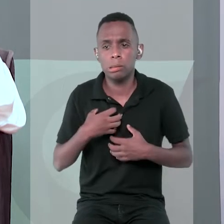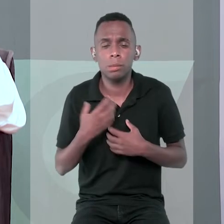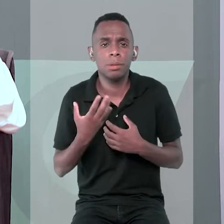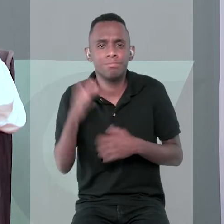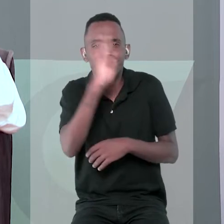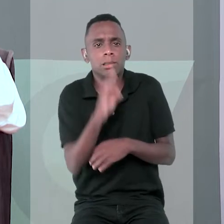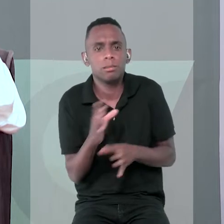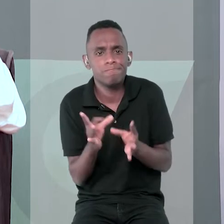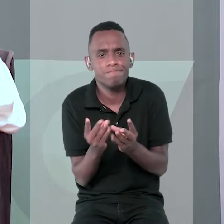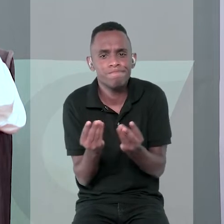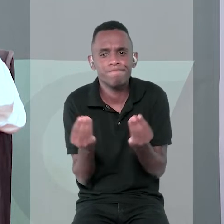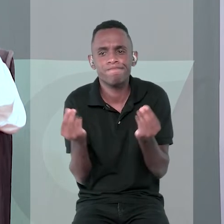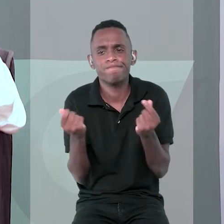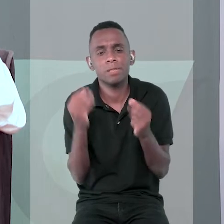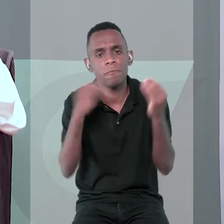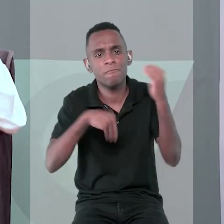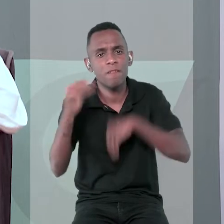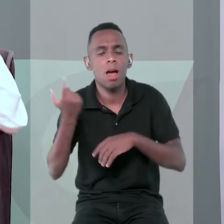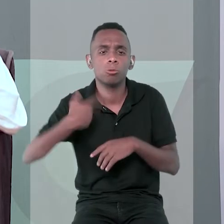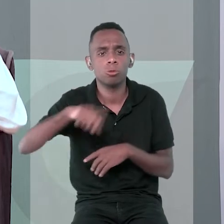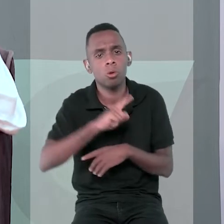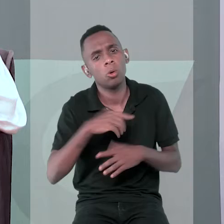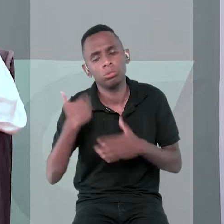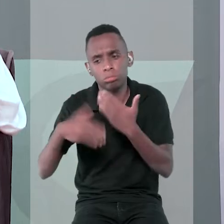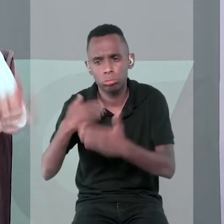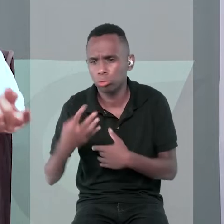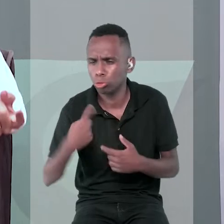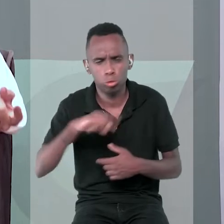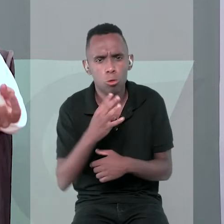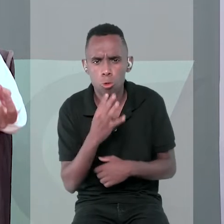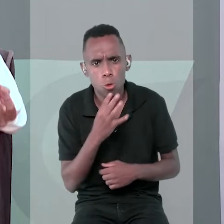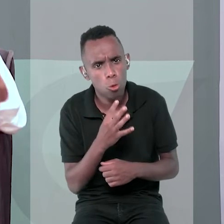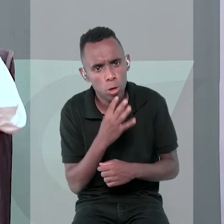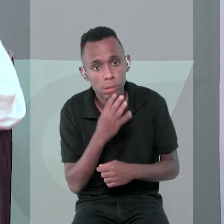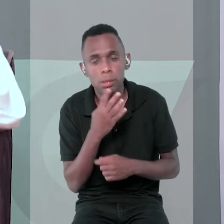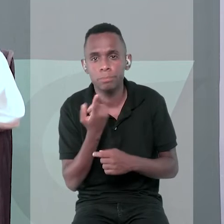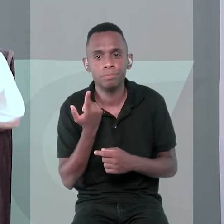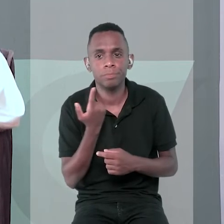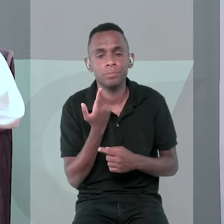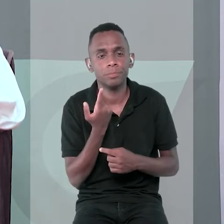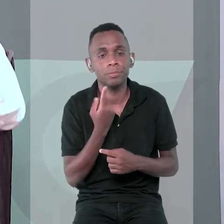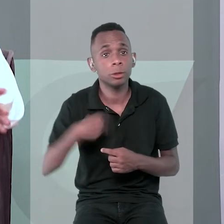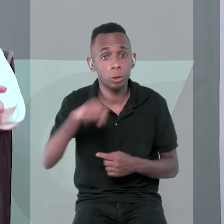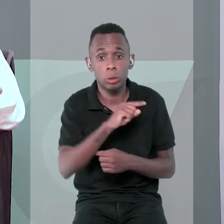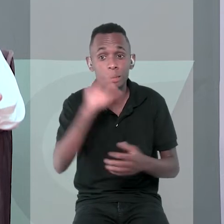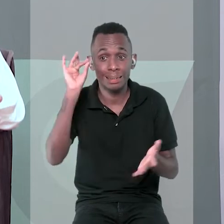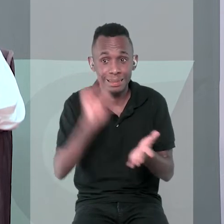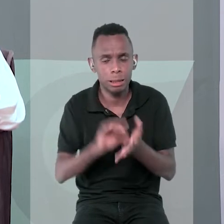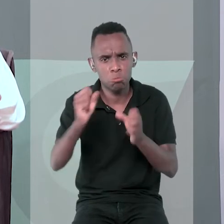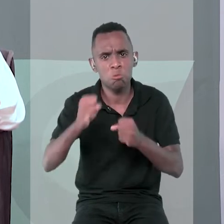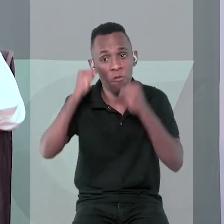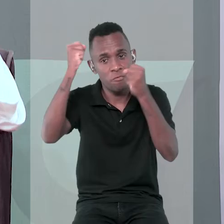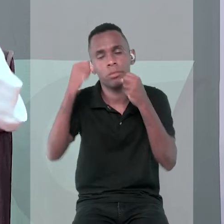frágil e fraco que nós construímos, né? Em que medida nós não conhecemos os nossos verdadeiros